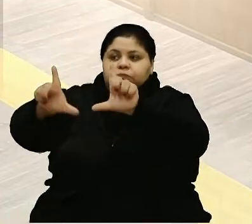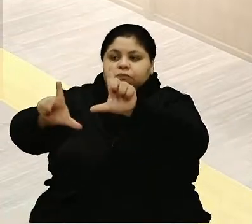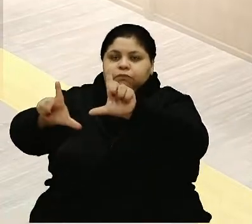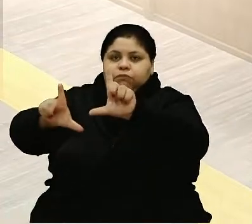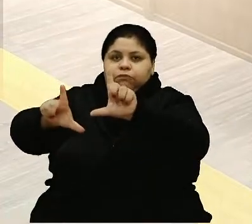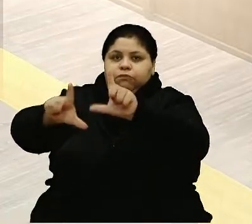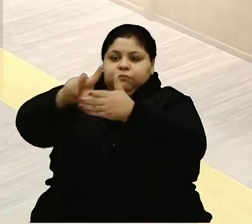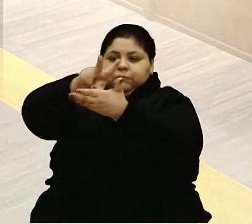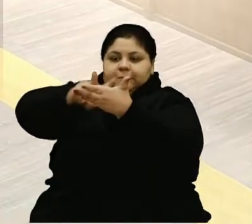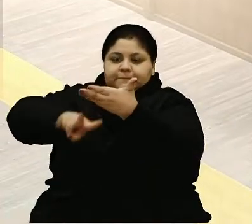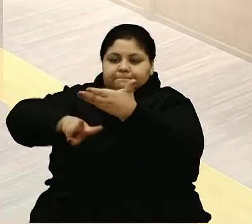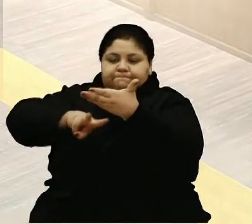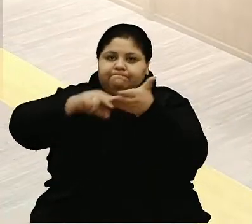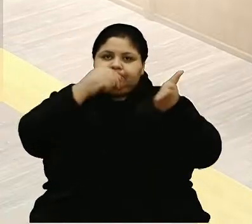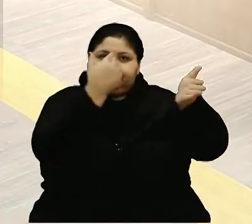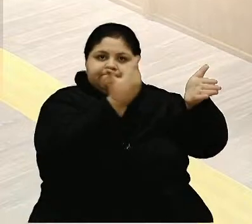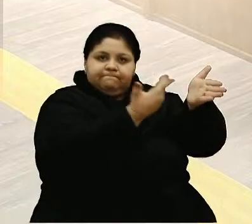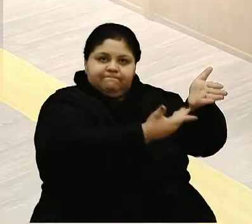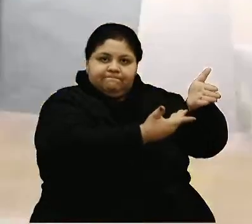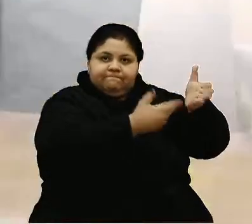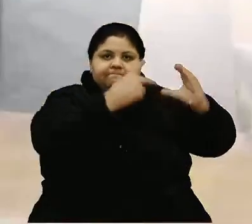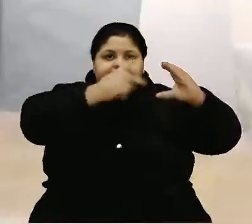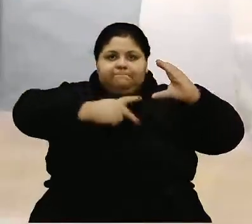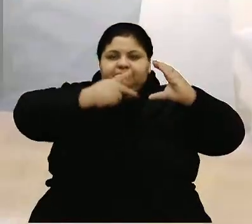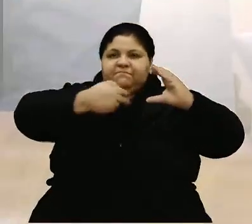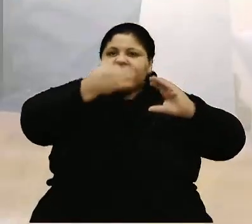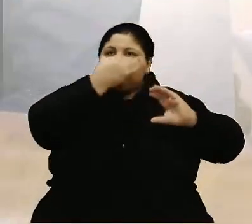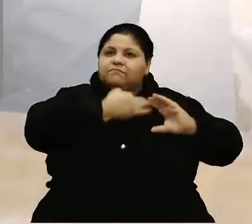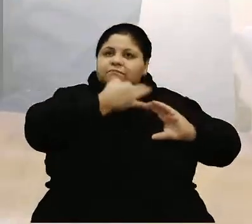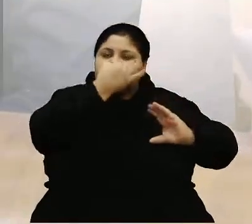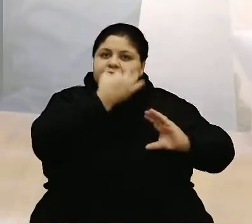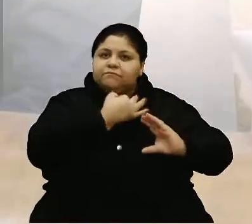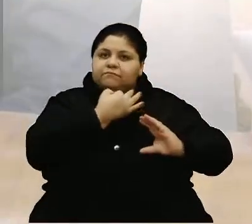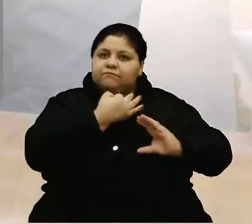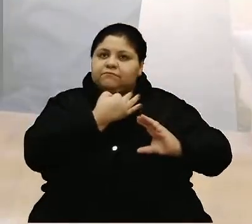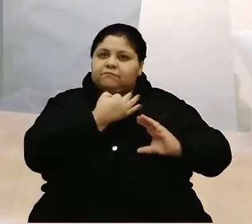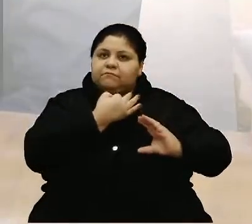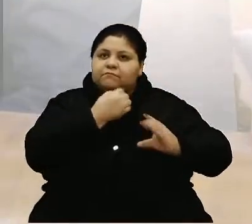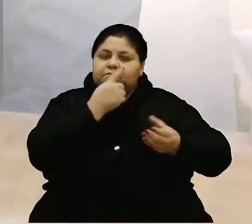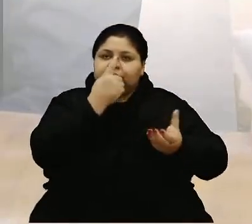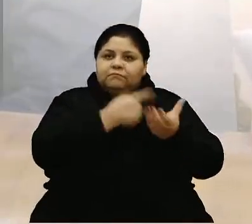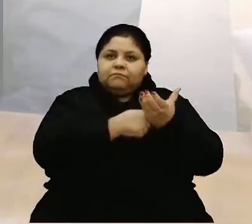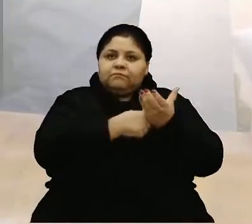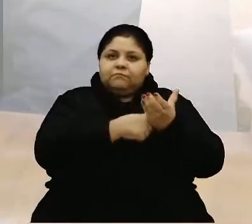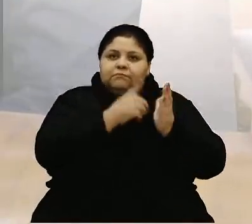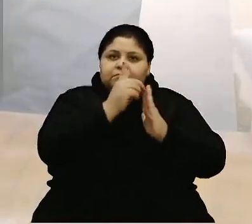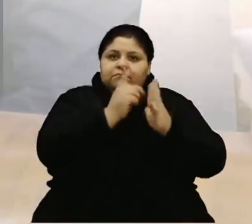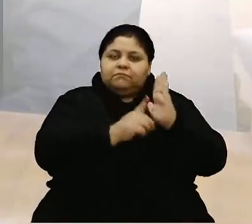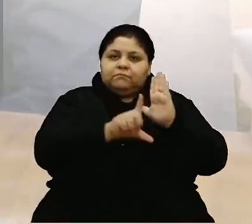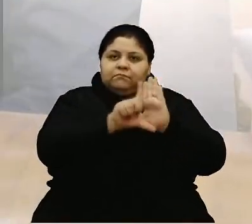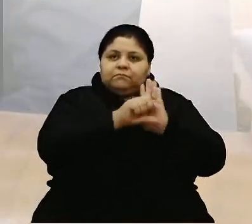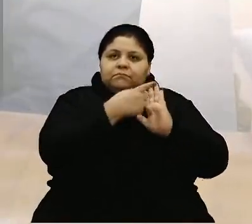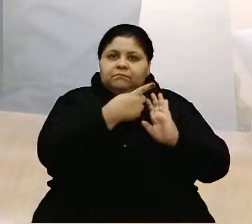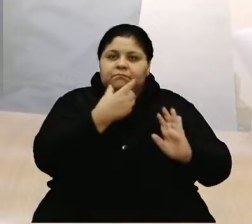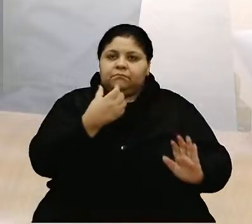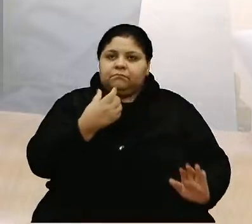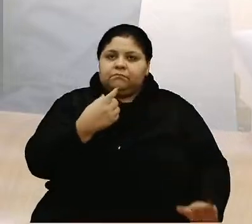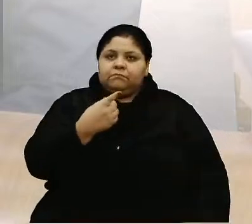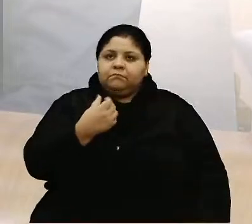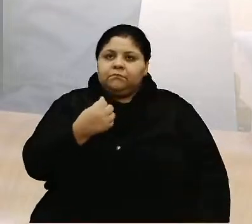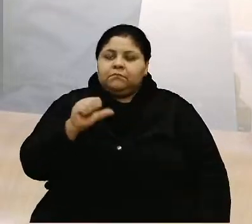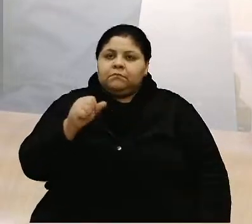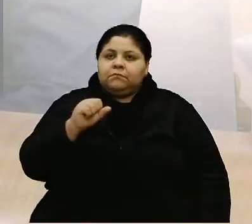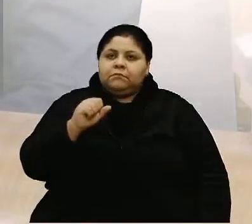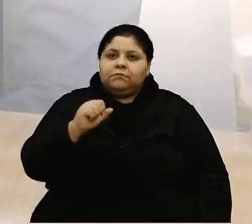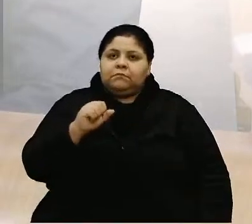teor. A Câmara Municipal de Caxias do Sul, de acordo com o Decreto Legislativo número 186/A, de